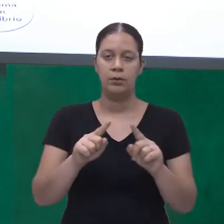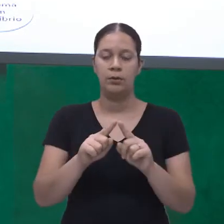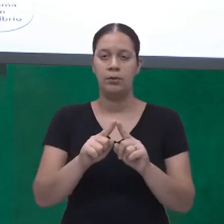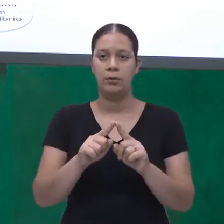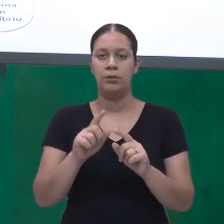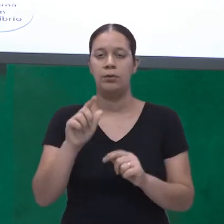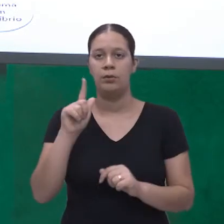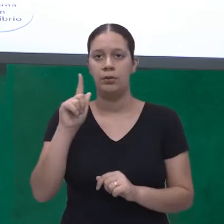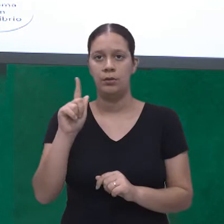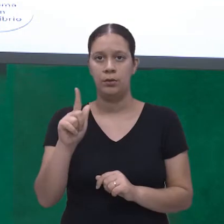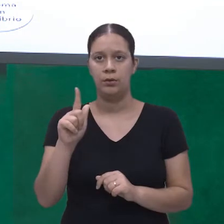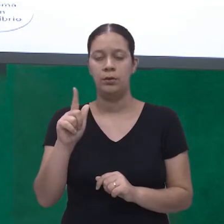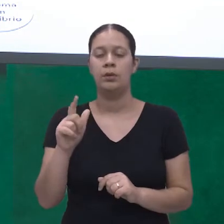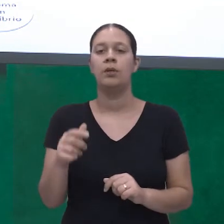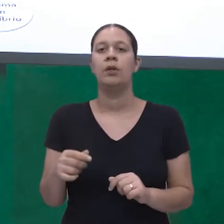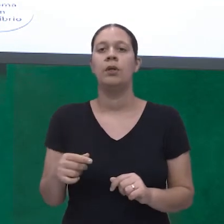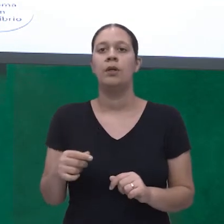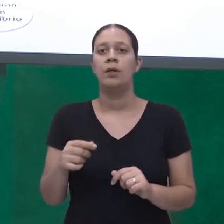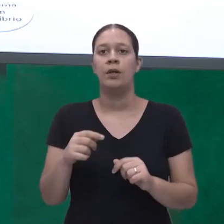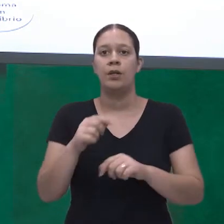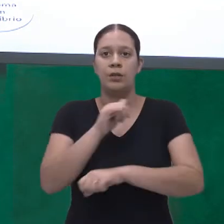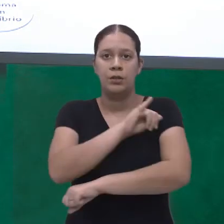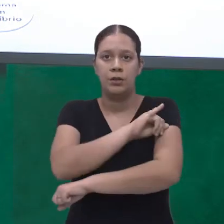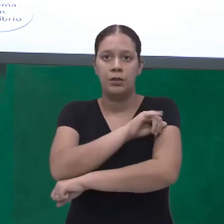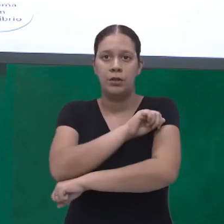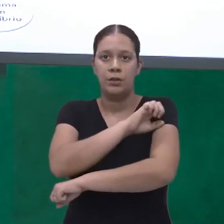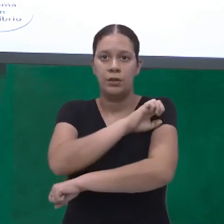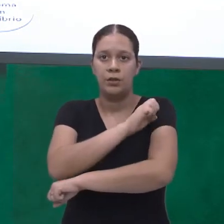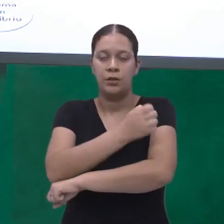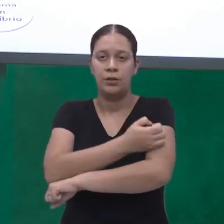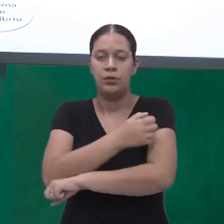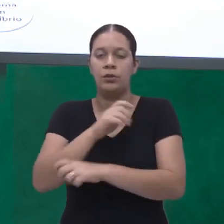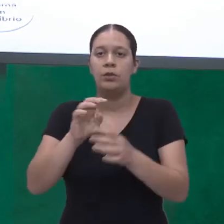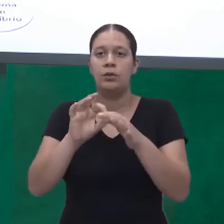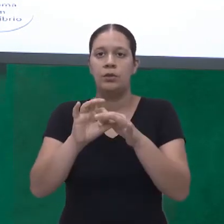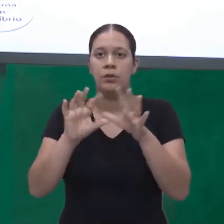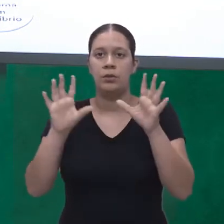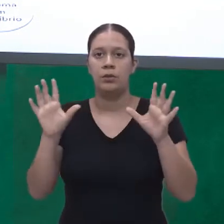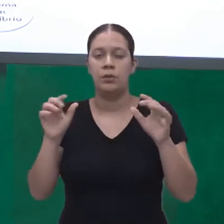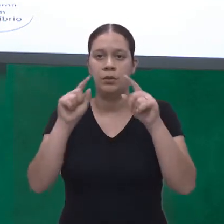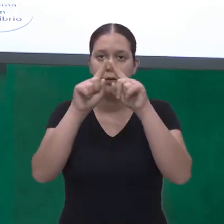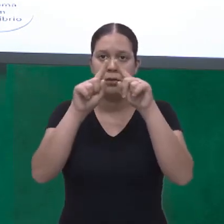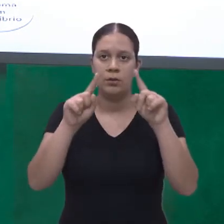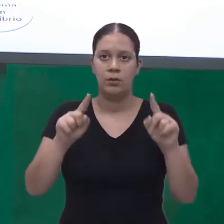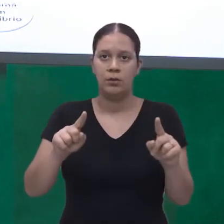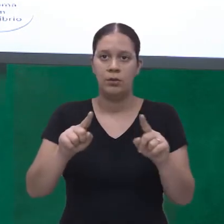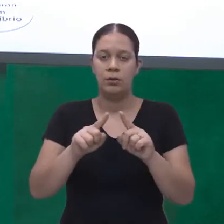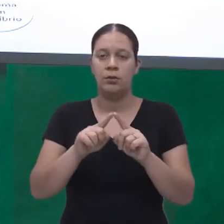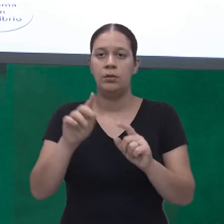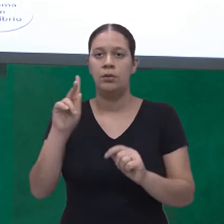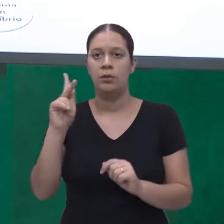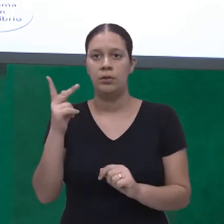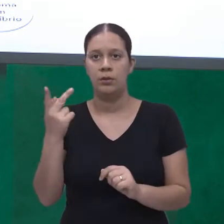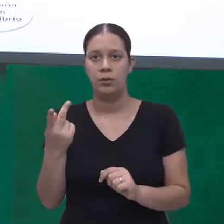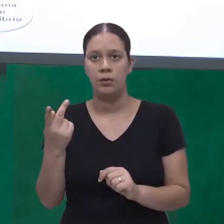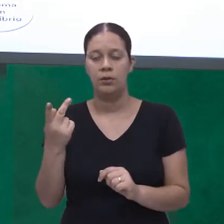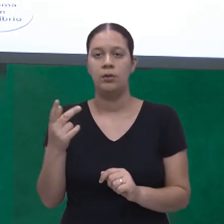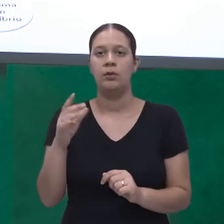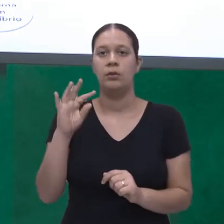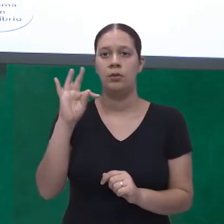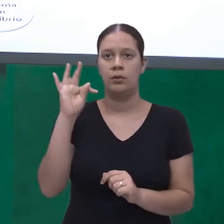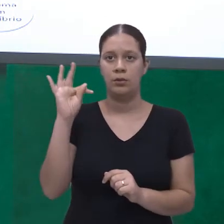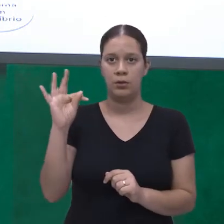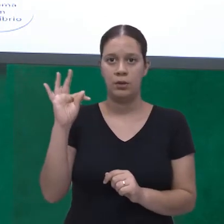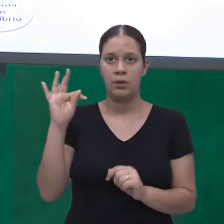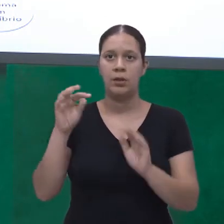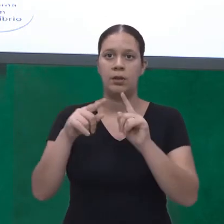significa variação de energia livre de Gibbs. ΔH é a variação de entalpia. T